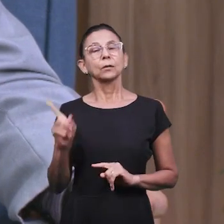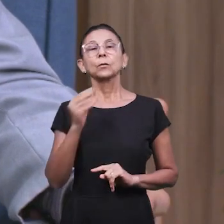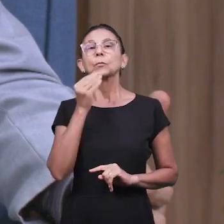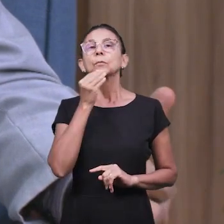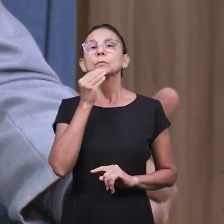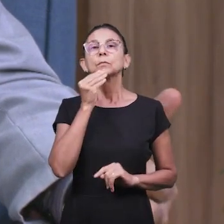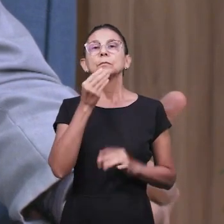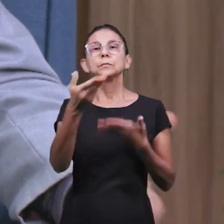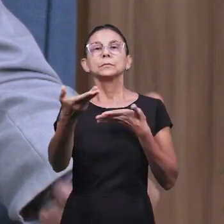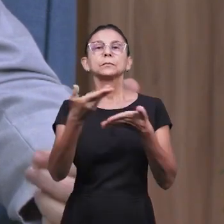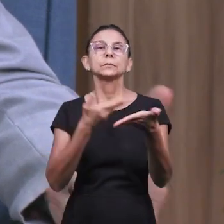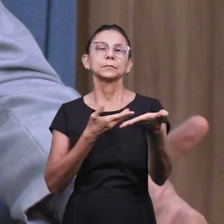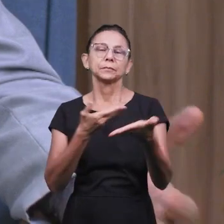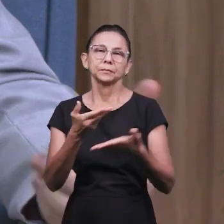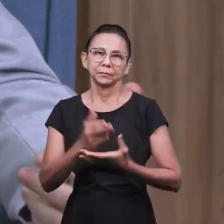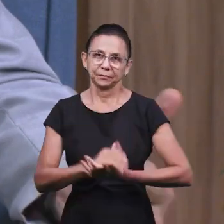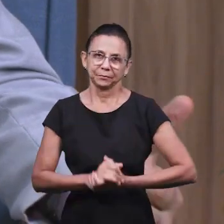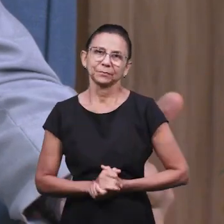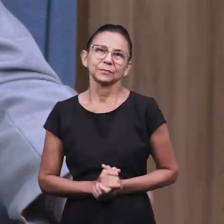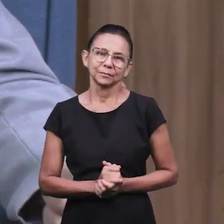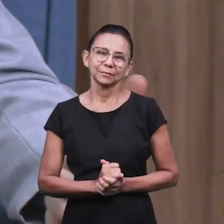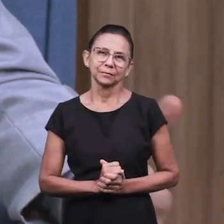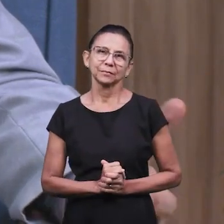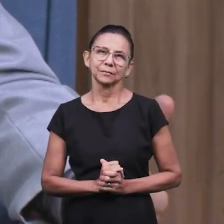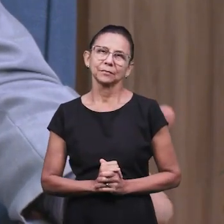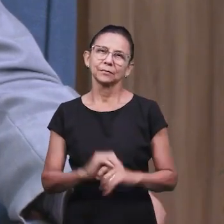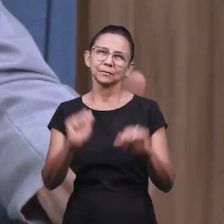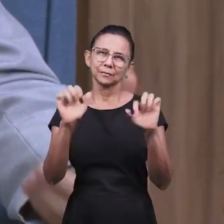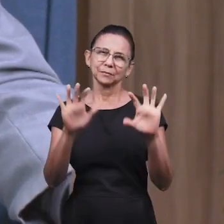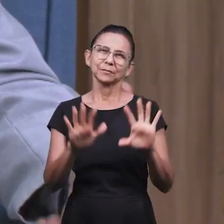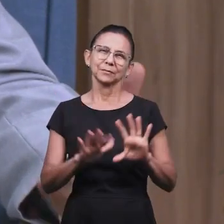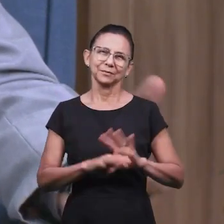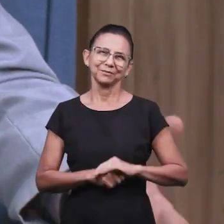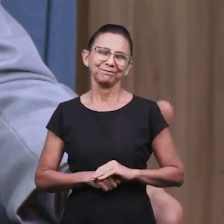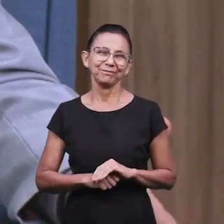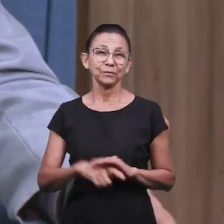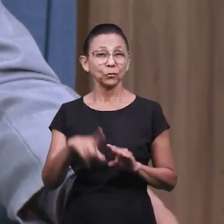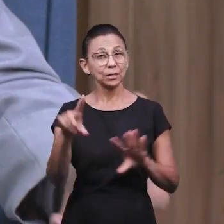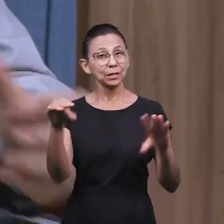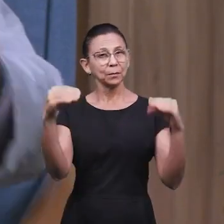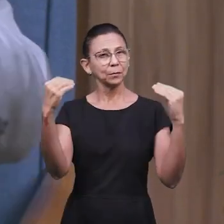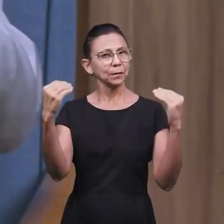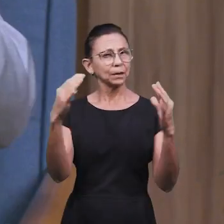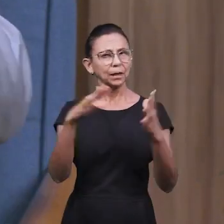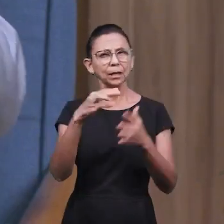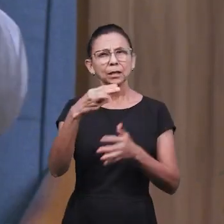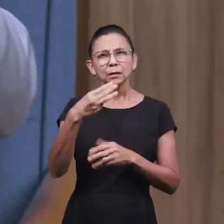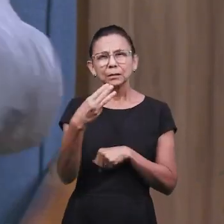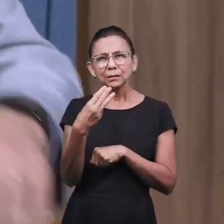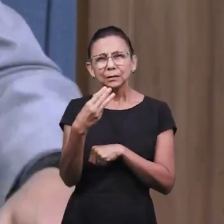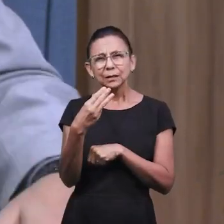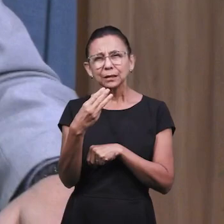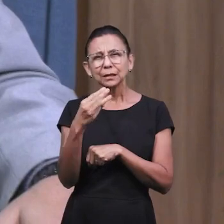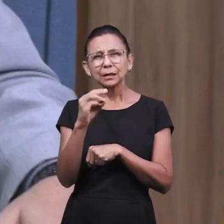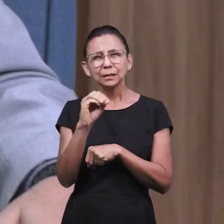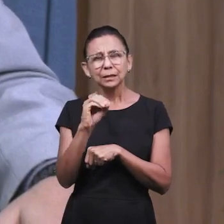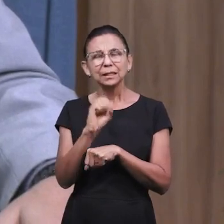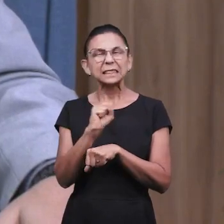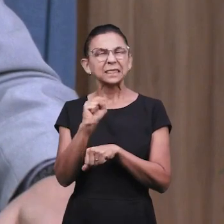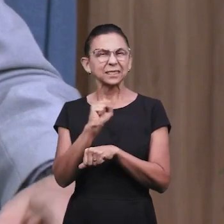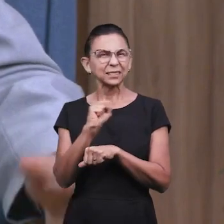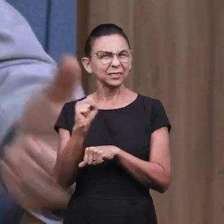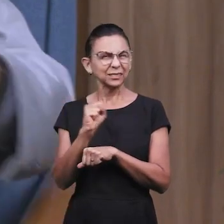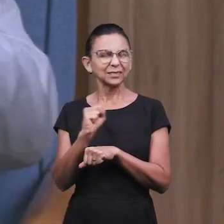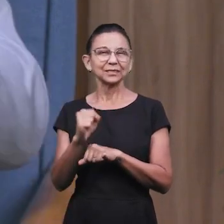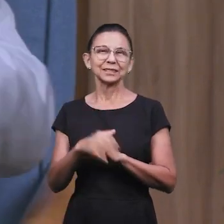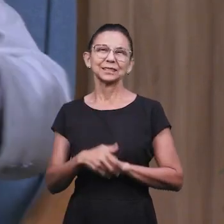oportunidade de interagir conosco. É uma bênção recebermos os vídeos curtos, até 30 segundos, e